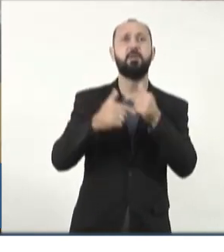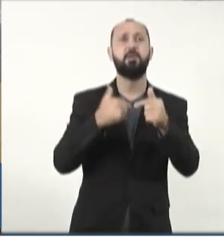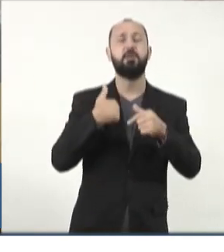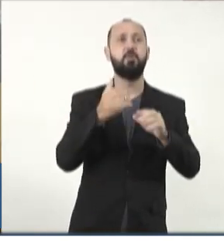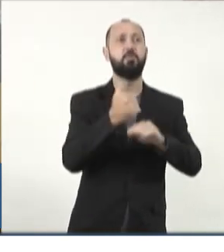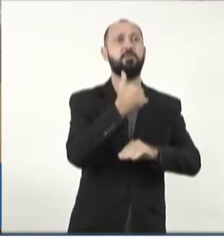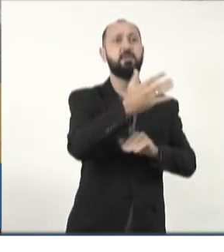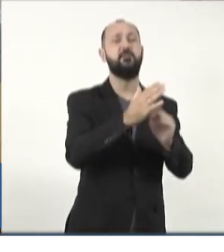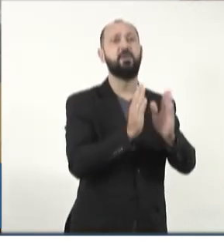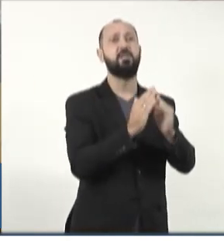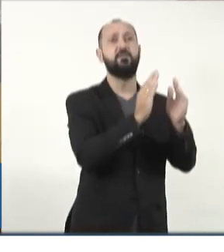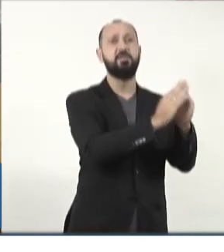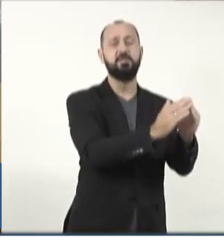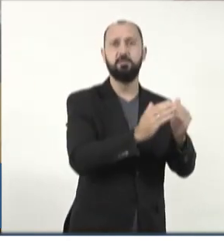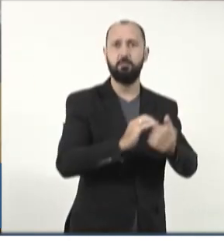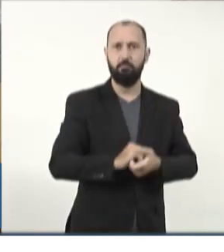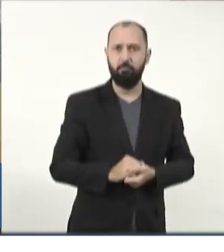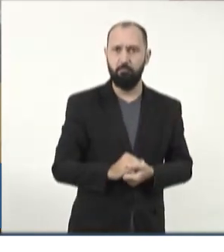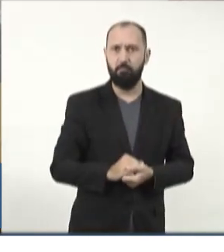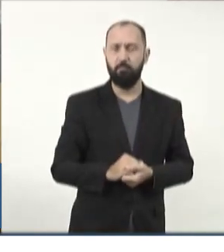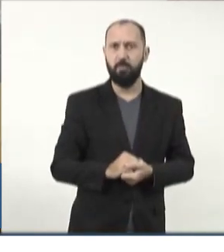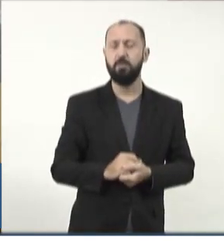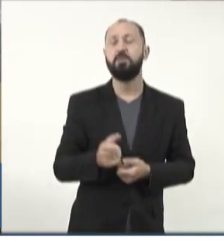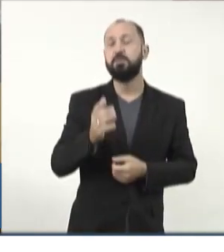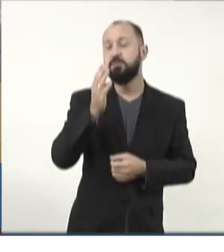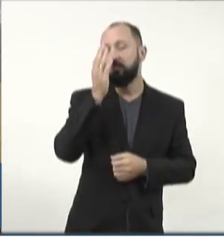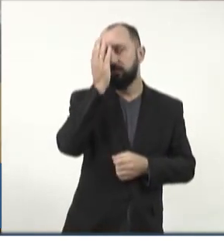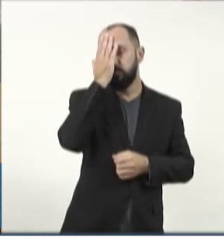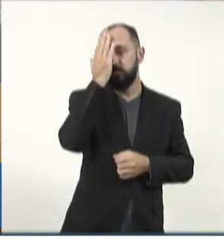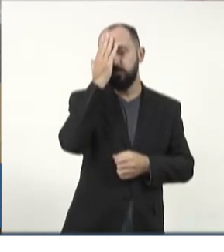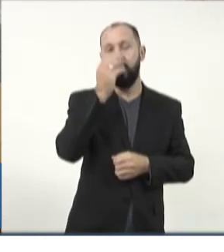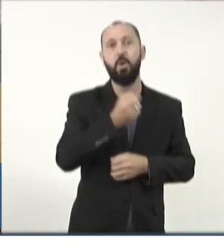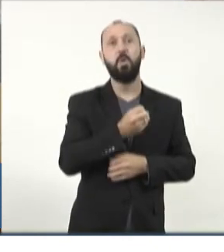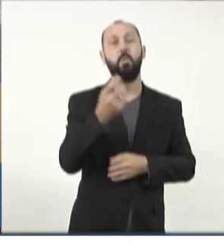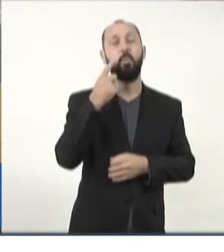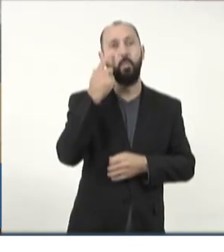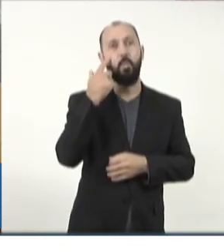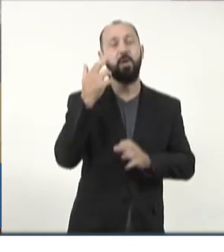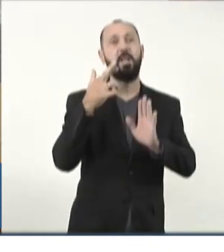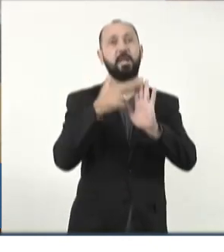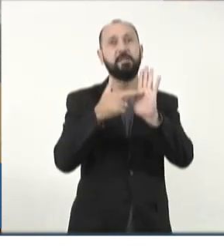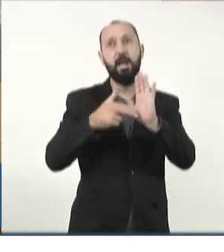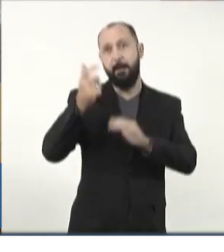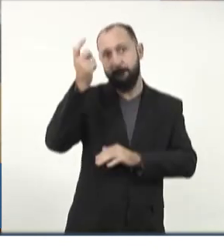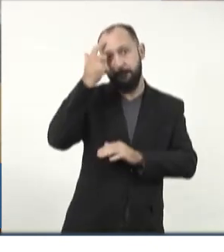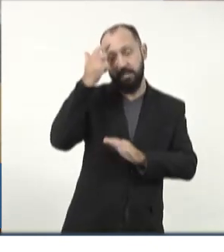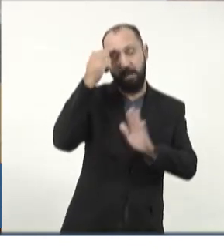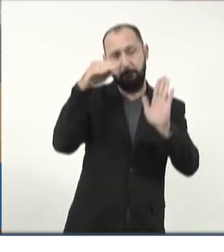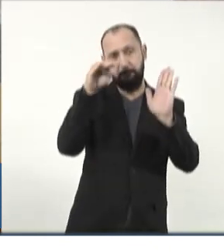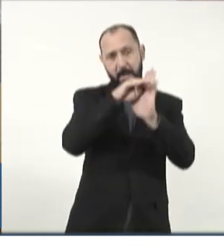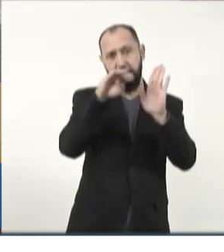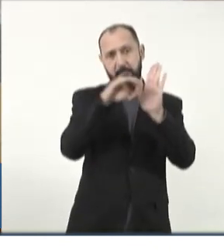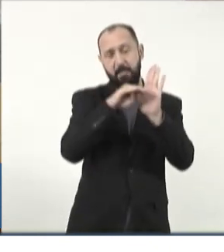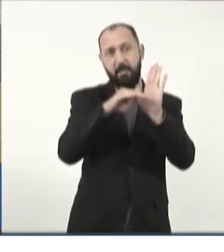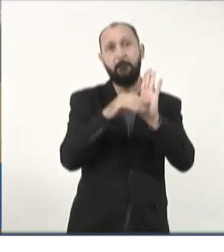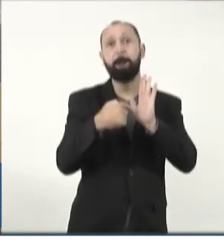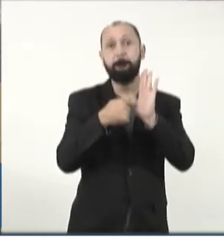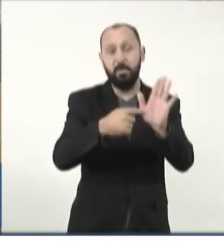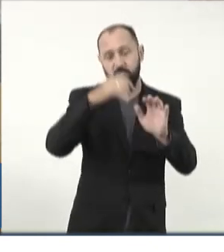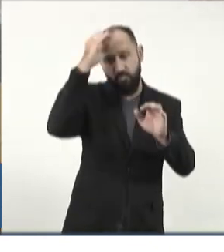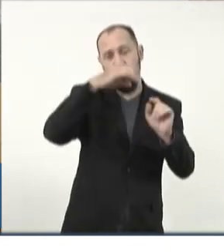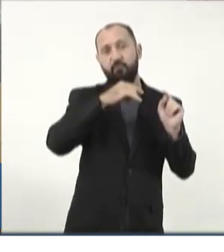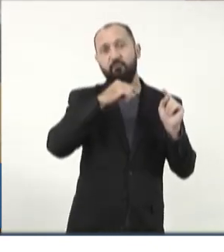eu estava na vizinha. Nós sabemos o quanto que esse padrão de pensamento desemboca em